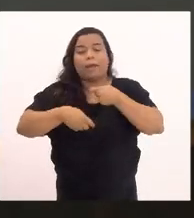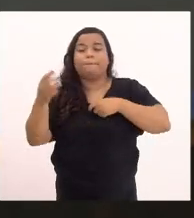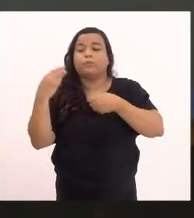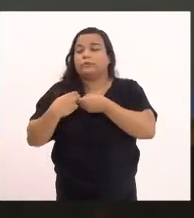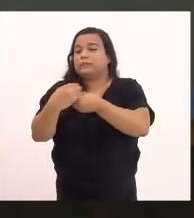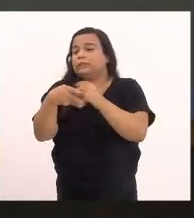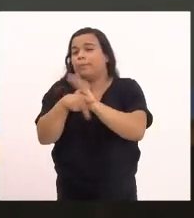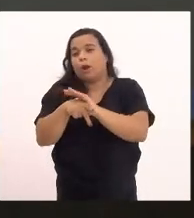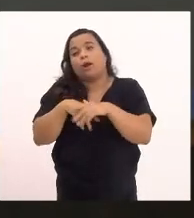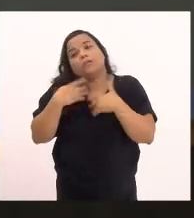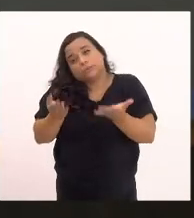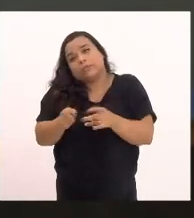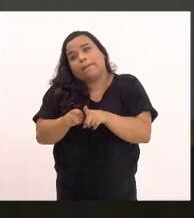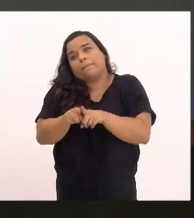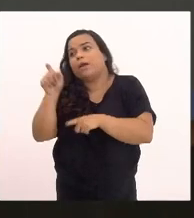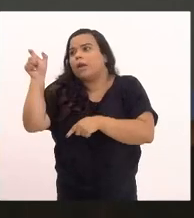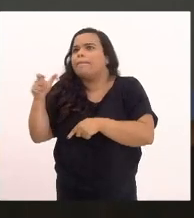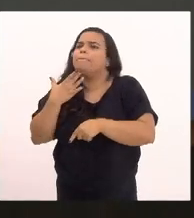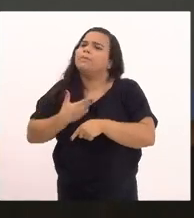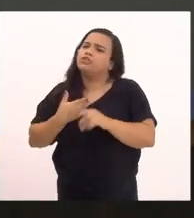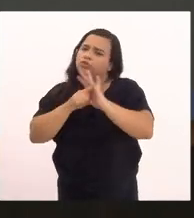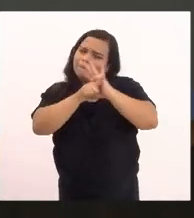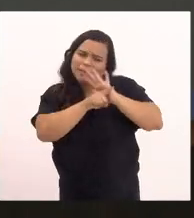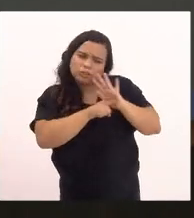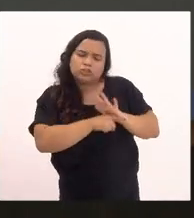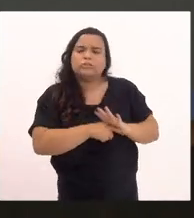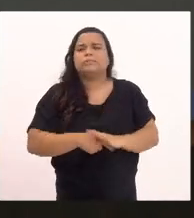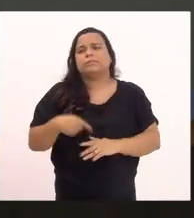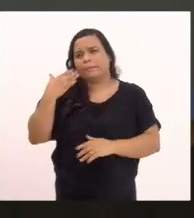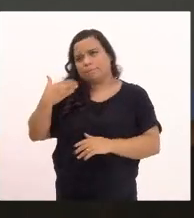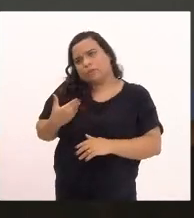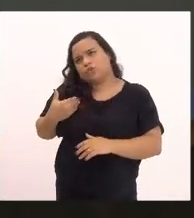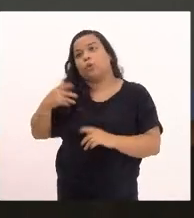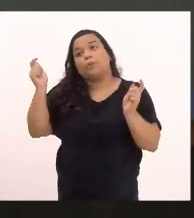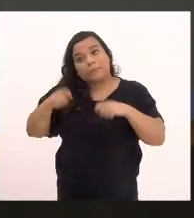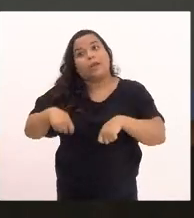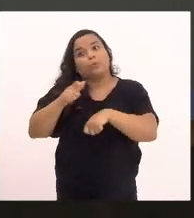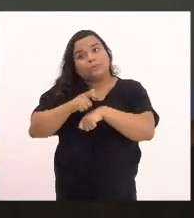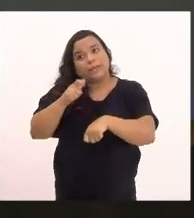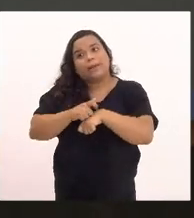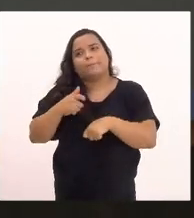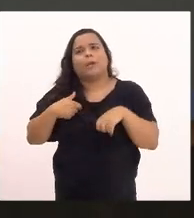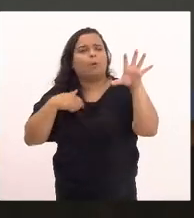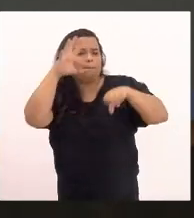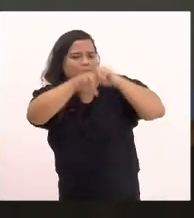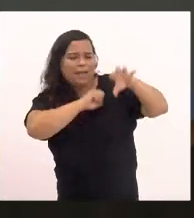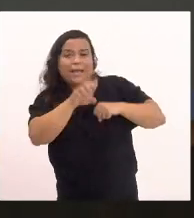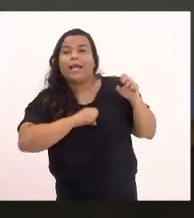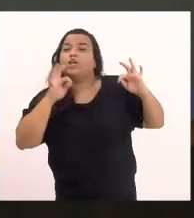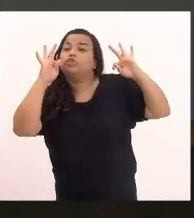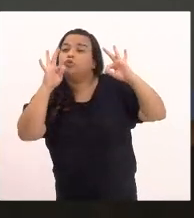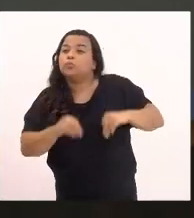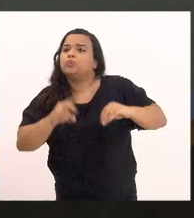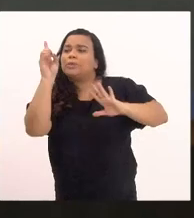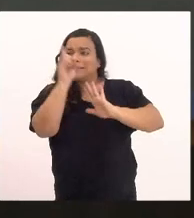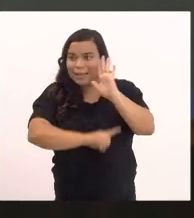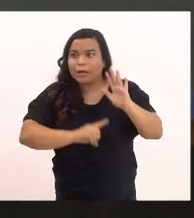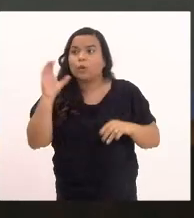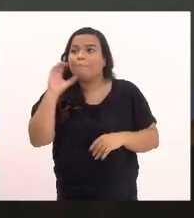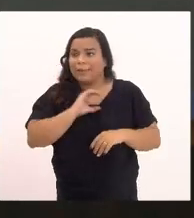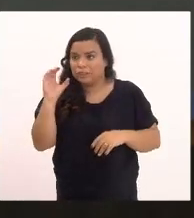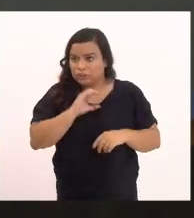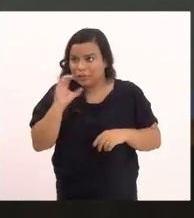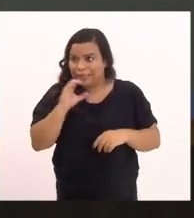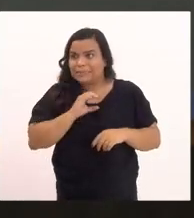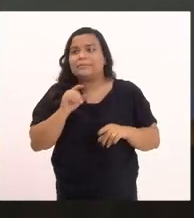o presidente tinha pedido fazer o levantamento. O que, que eu fiz? O que deu tempo? Eu peguei todos que tinham decretado emergência e que têm